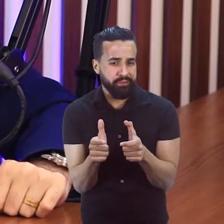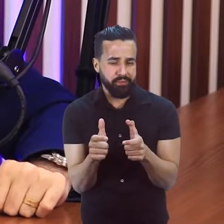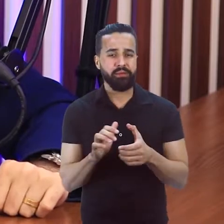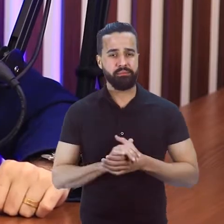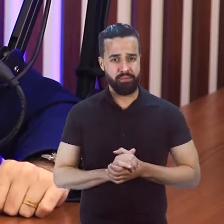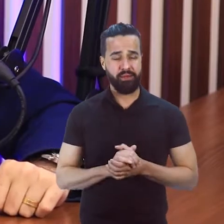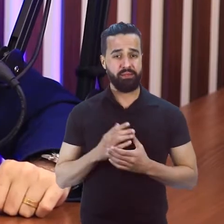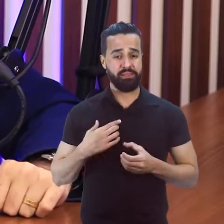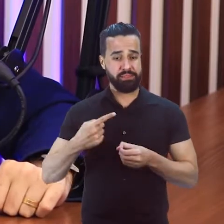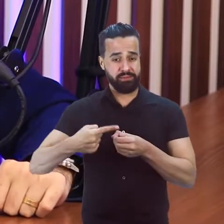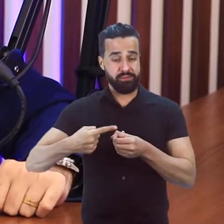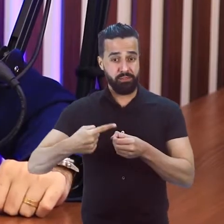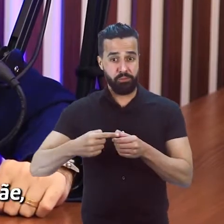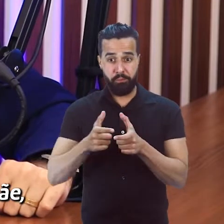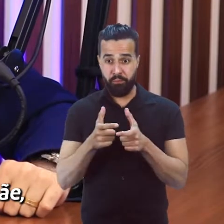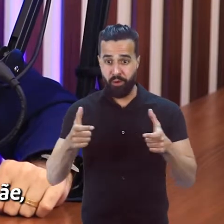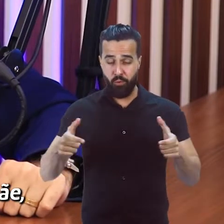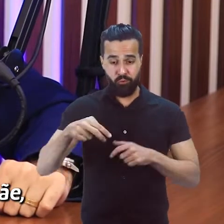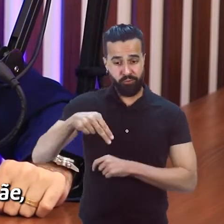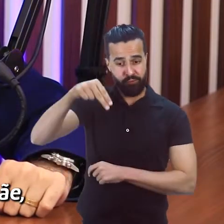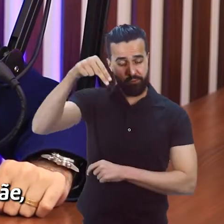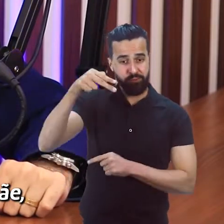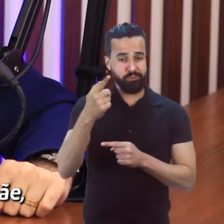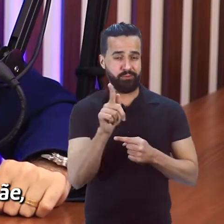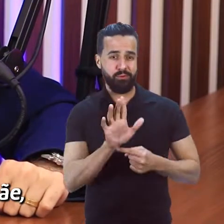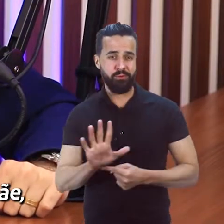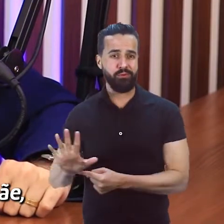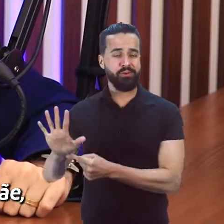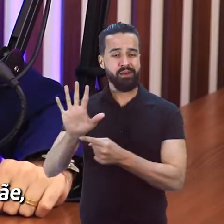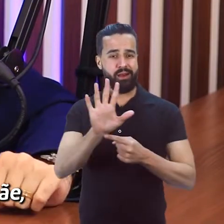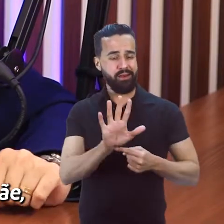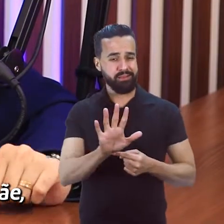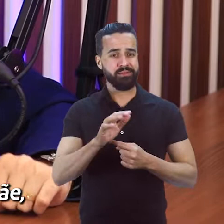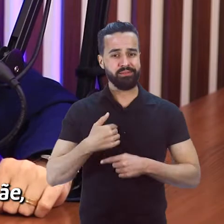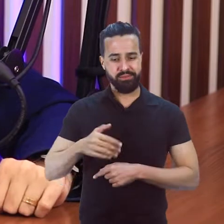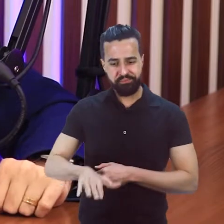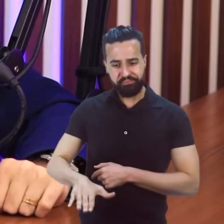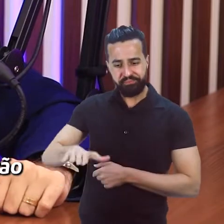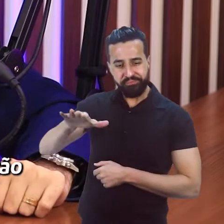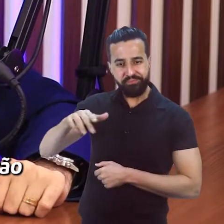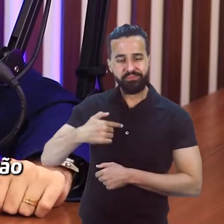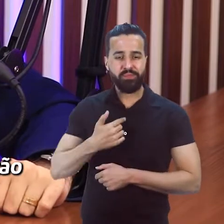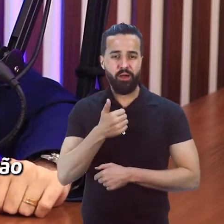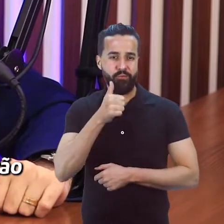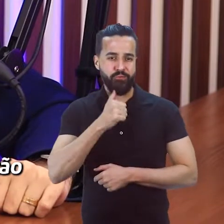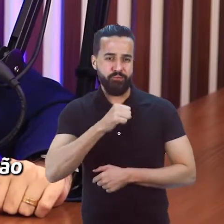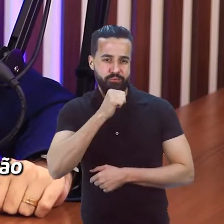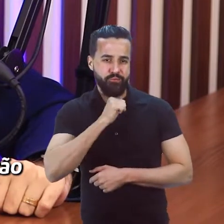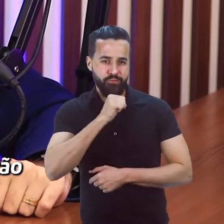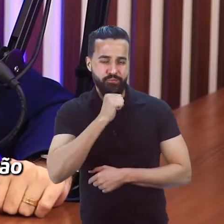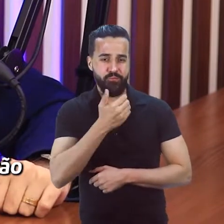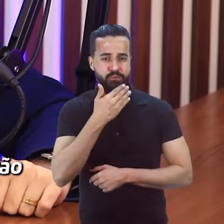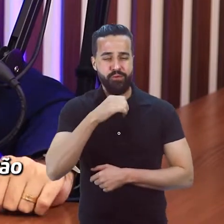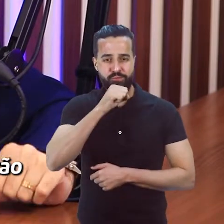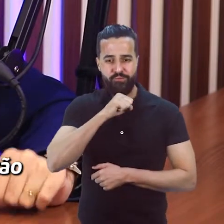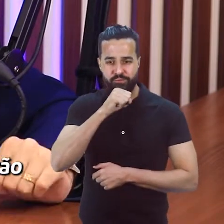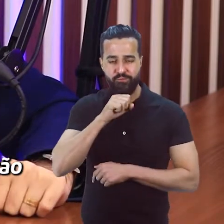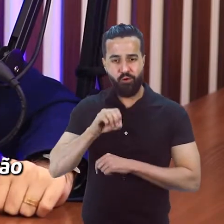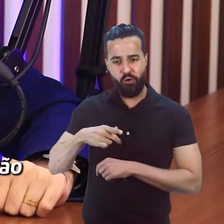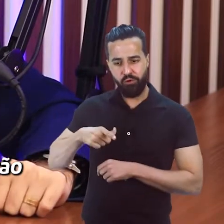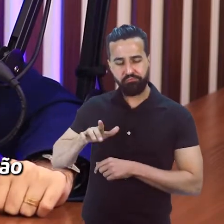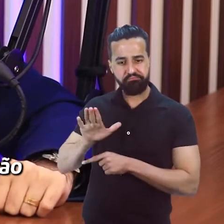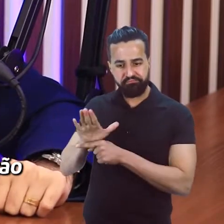maior cidade do norte de Goiás. Eu fui criado pelos meus avós, né? Minha mãe, mas meu pai separou já no fim